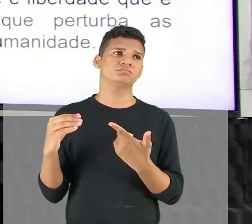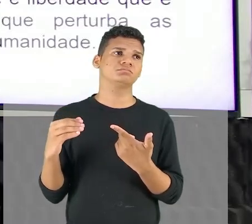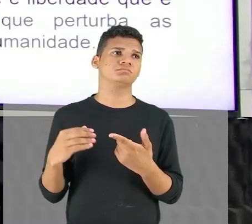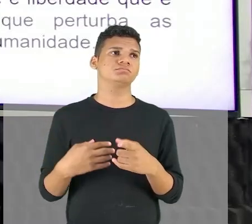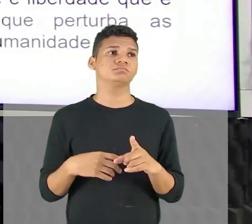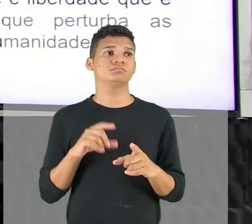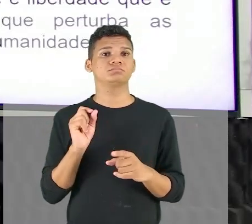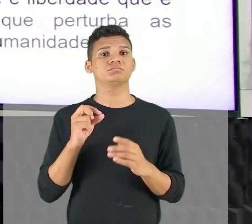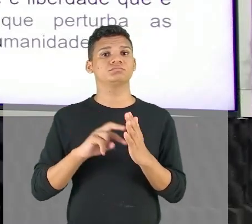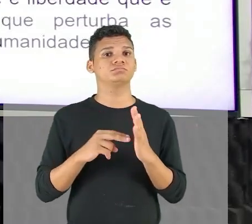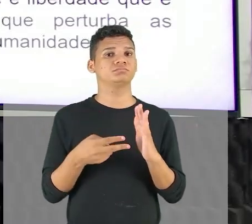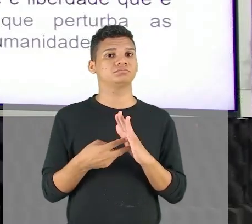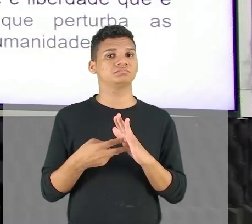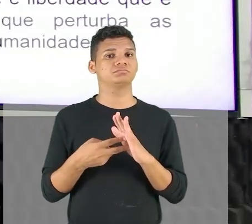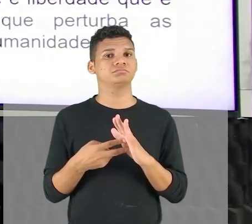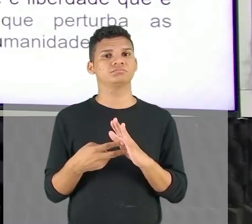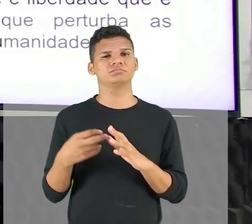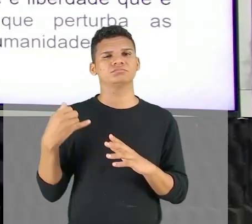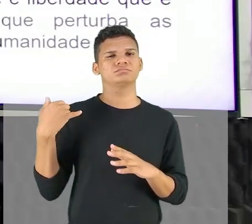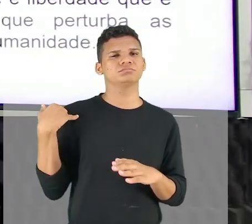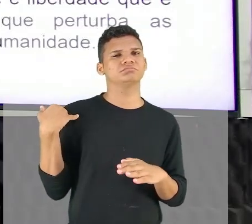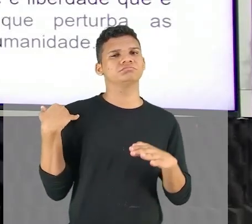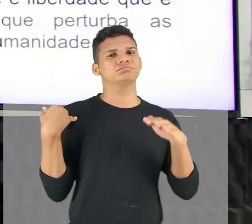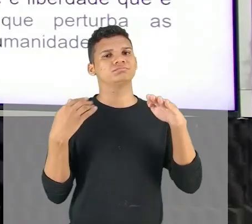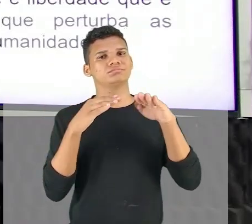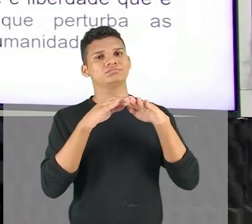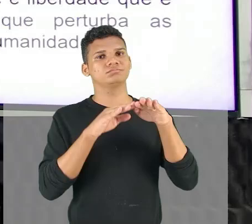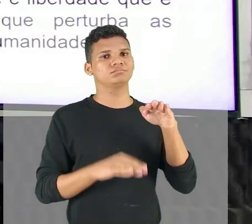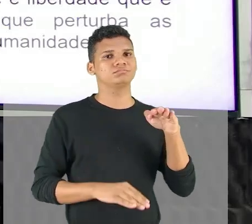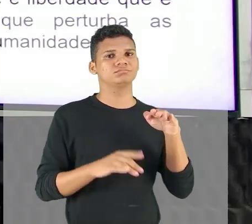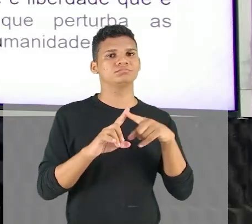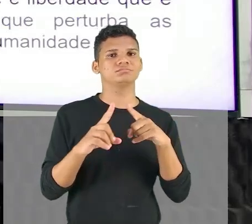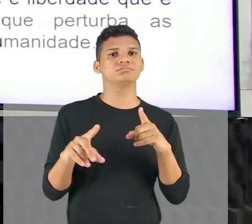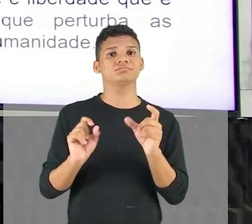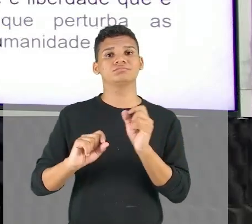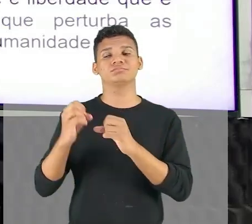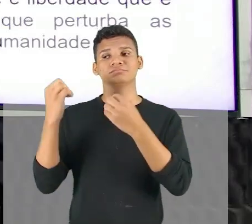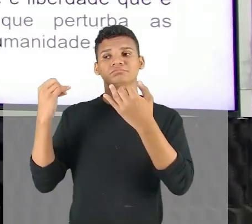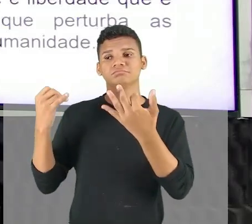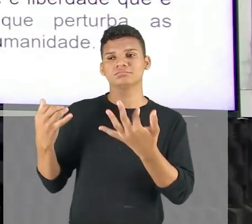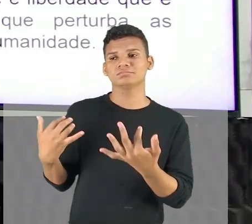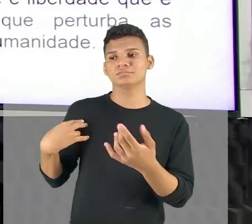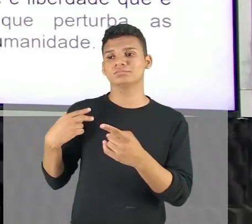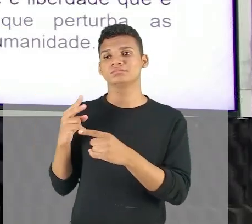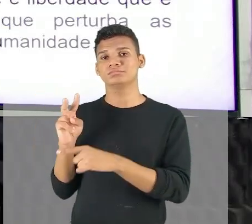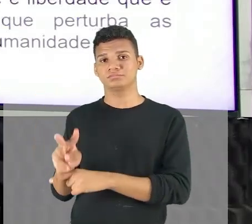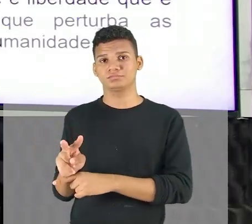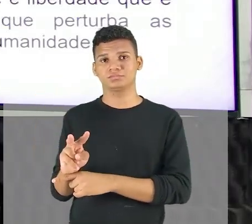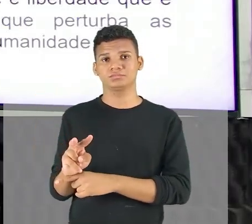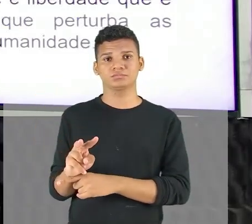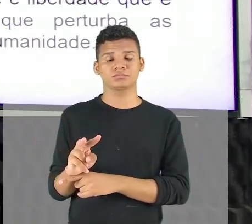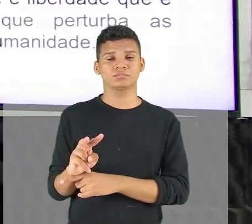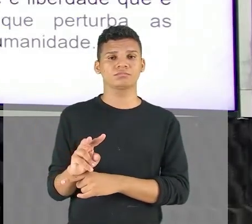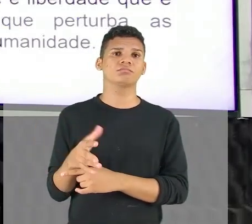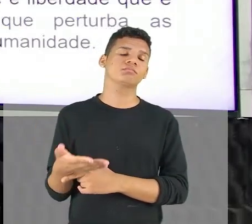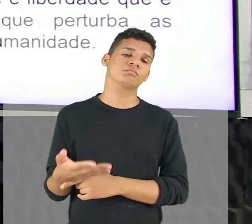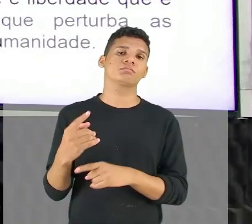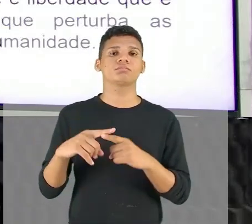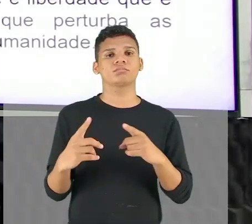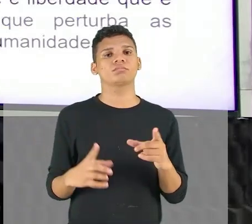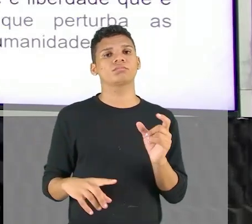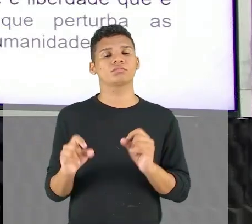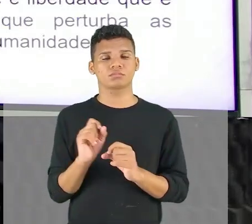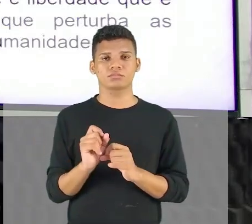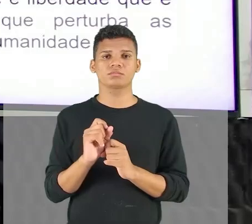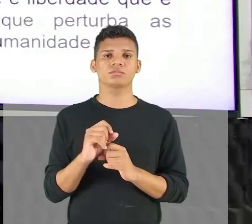é uma teoria do Kant, né, sobre a questão do tutelamento. Então descartamos também letra C. Letra D.